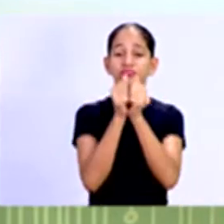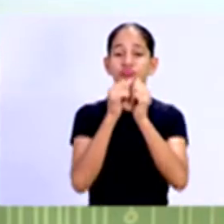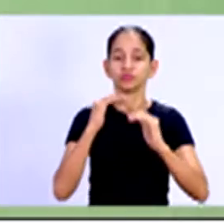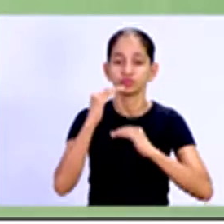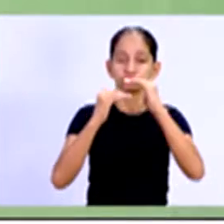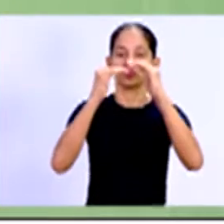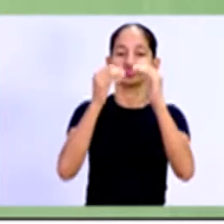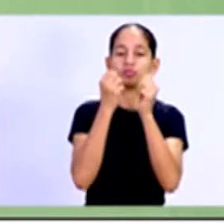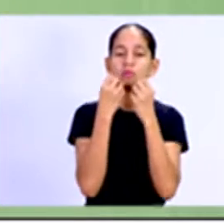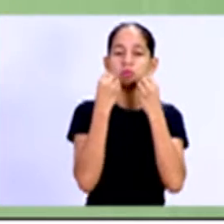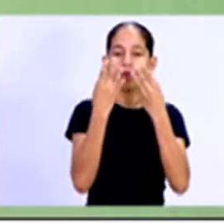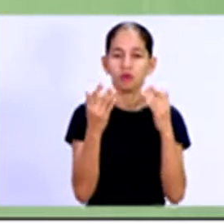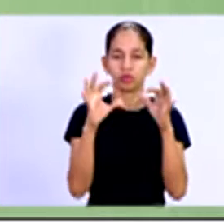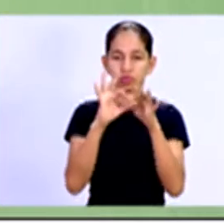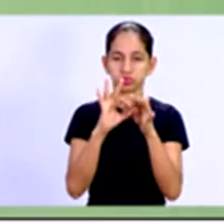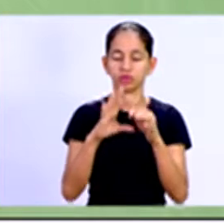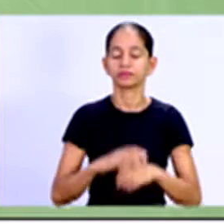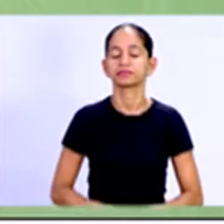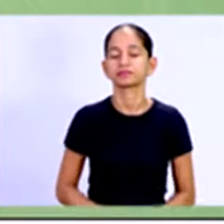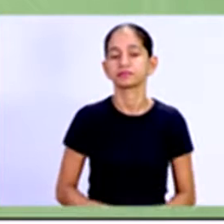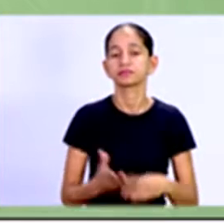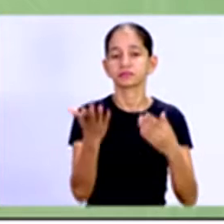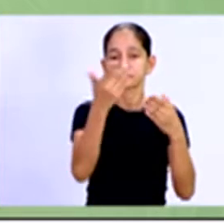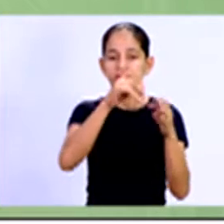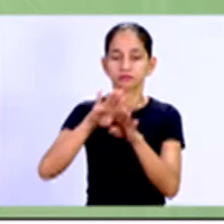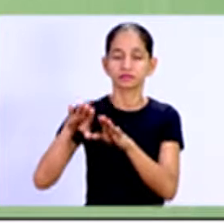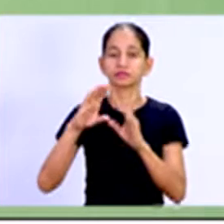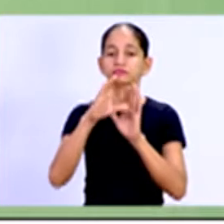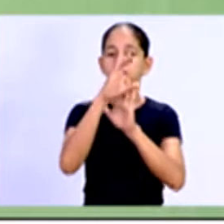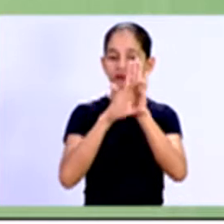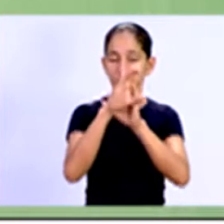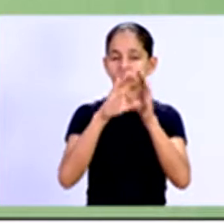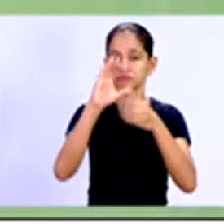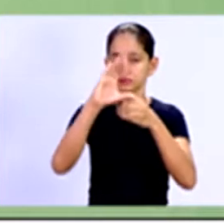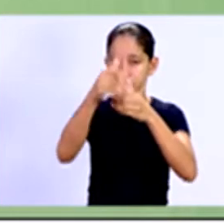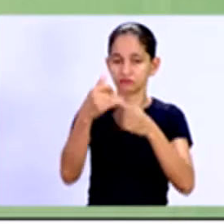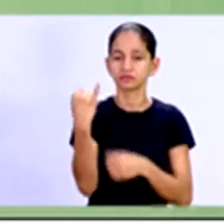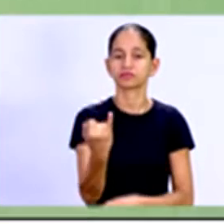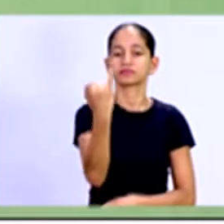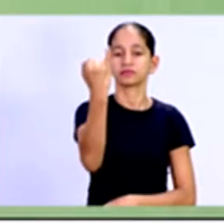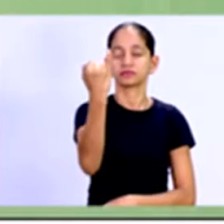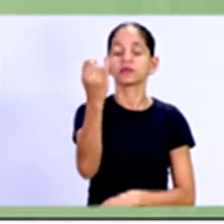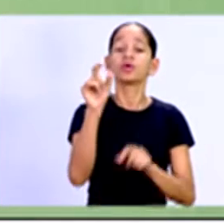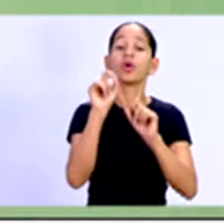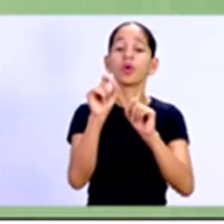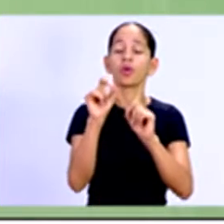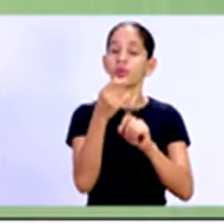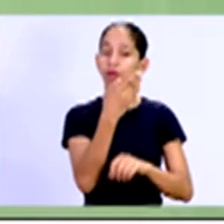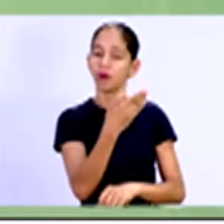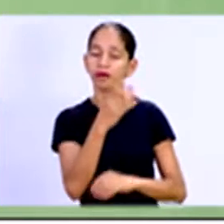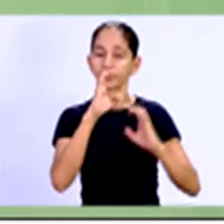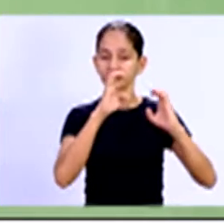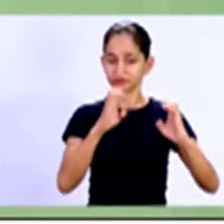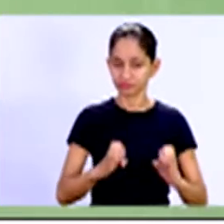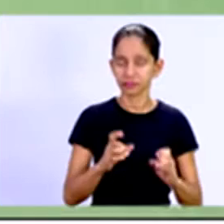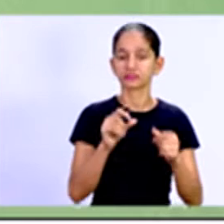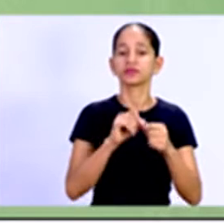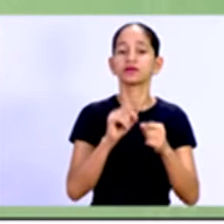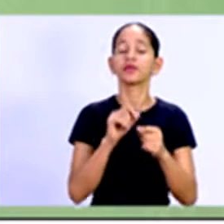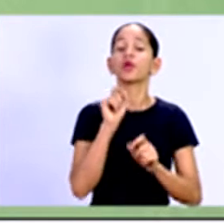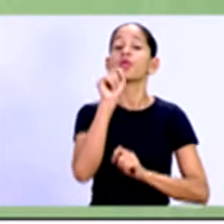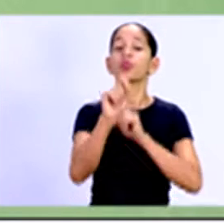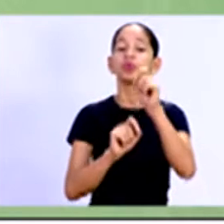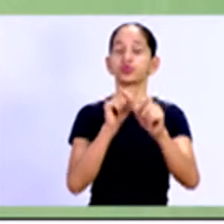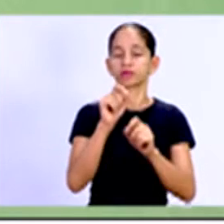Aí nós vamos trazer aqui um outro conceito muito importante para a gente entender a ética, que é a conduta